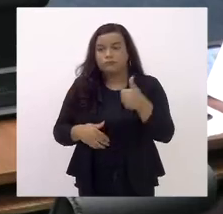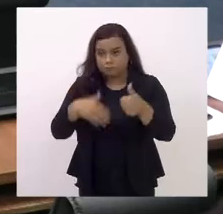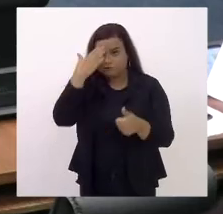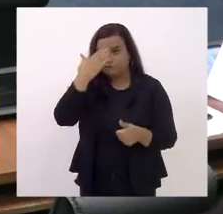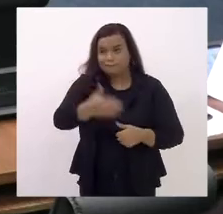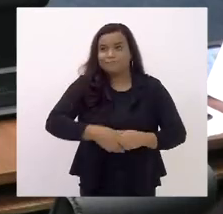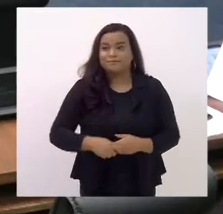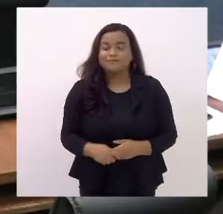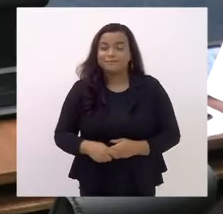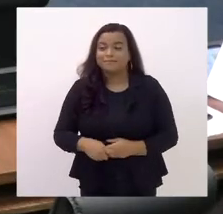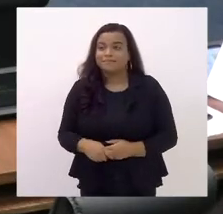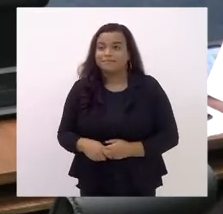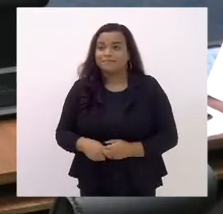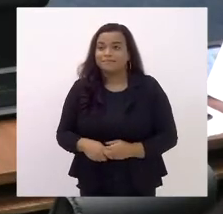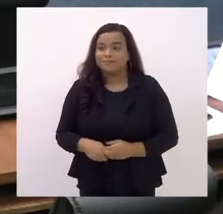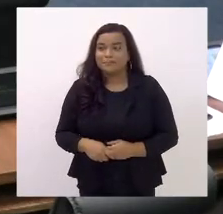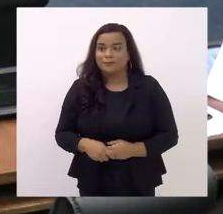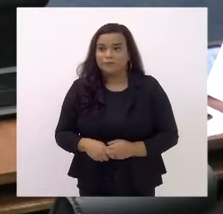obrigada.